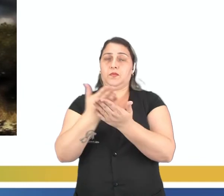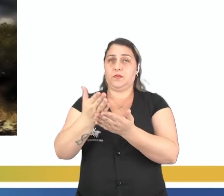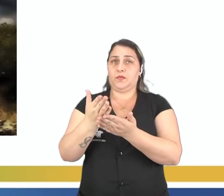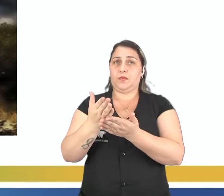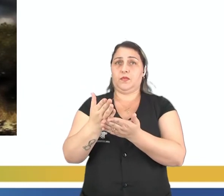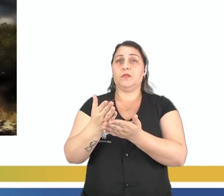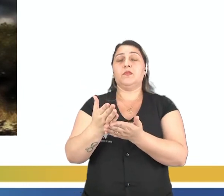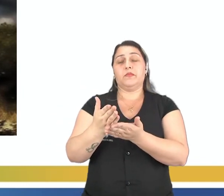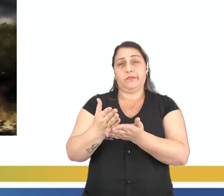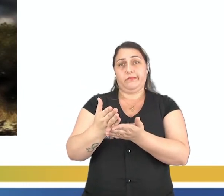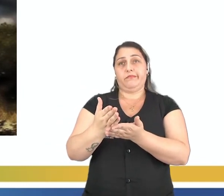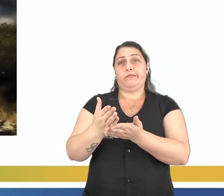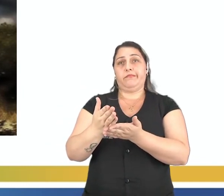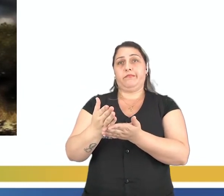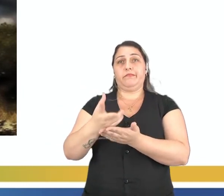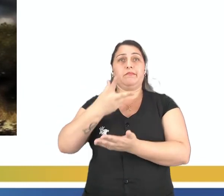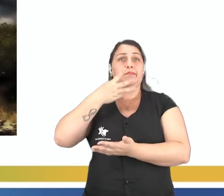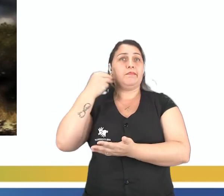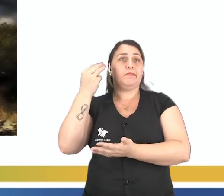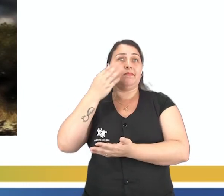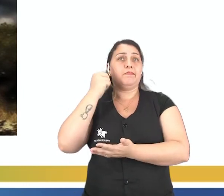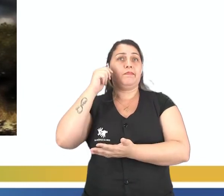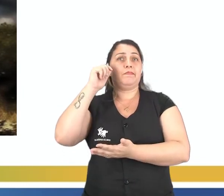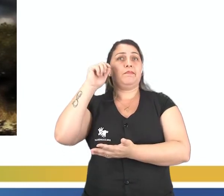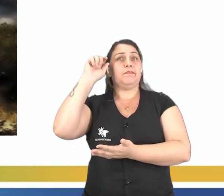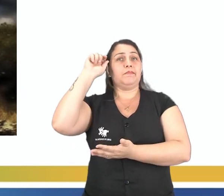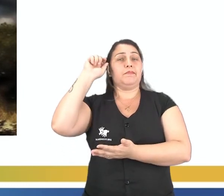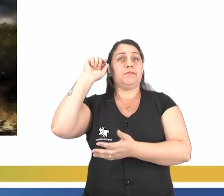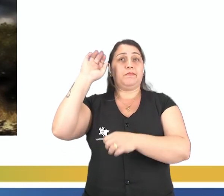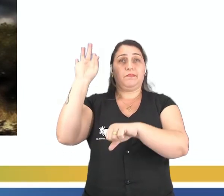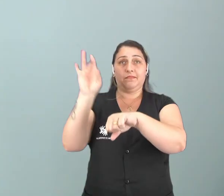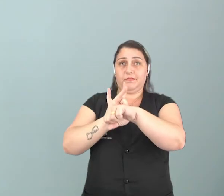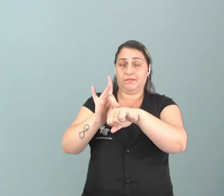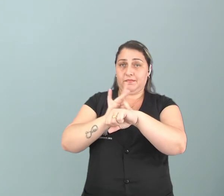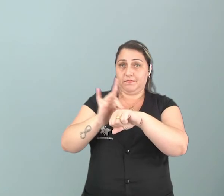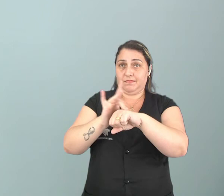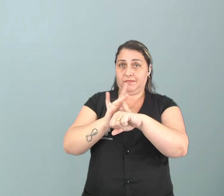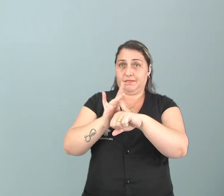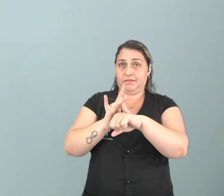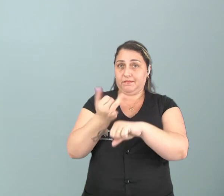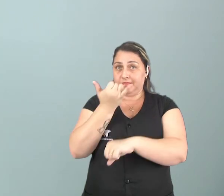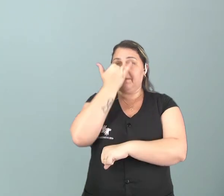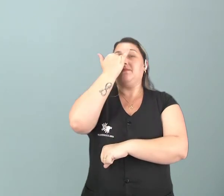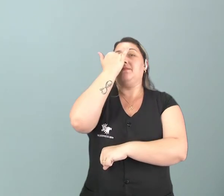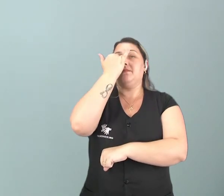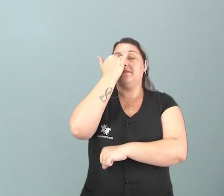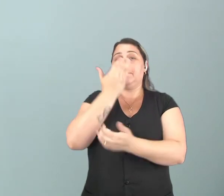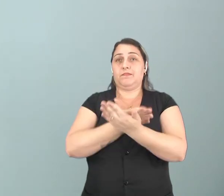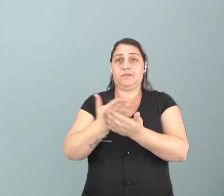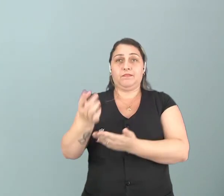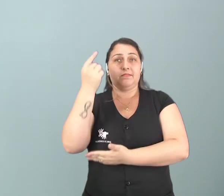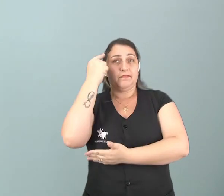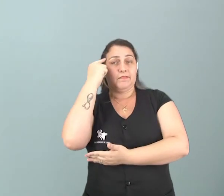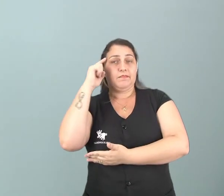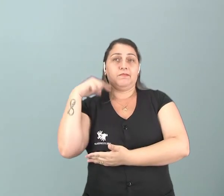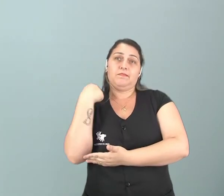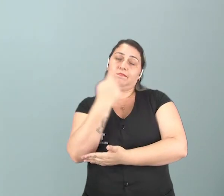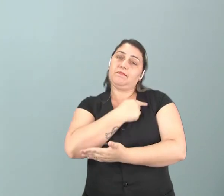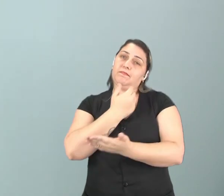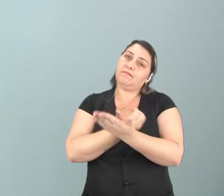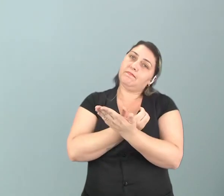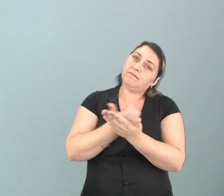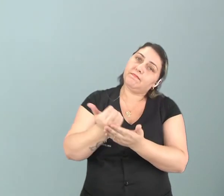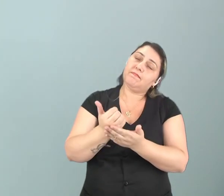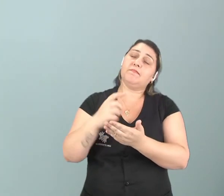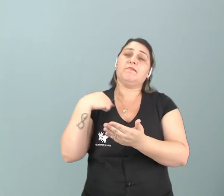racismo começa quando o gato preto é o que dá azar. Então que a gente comece a refletir sobre as nossas ações, sobre